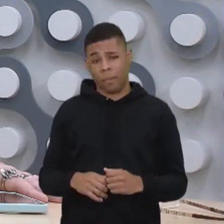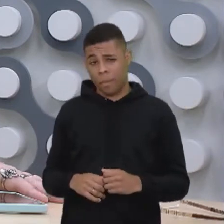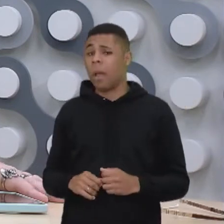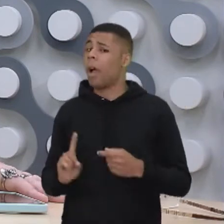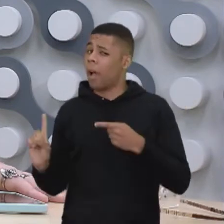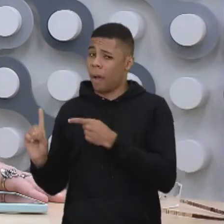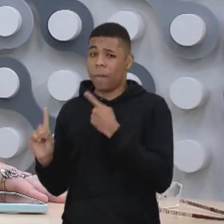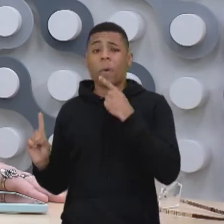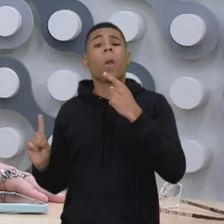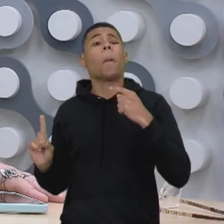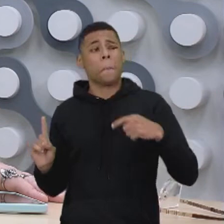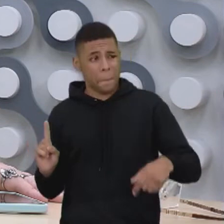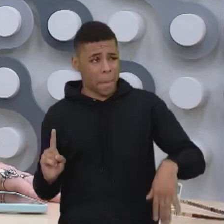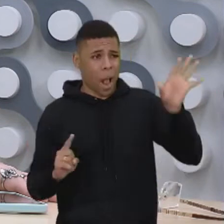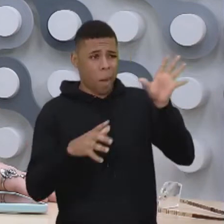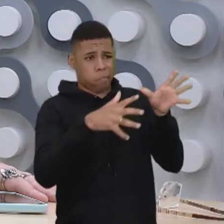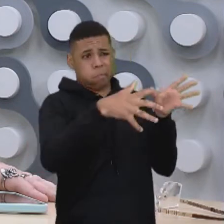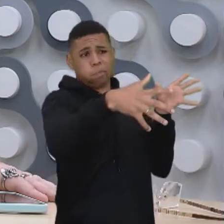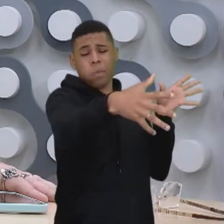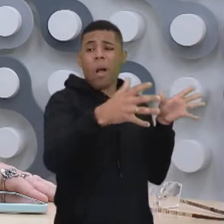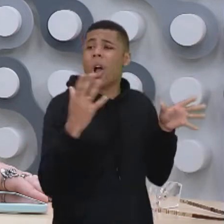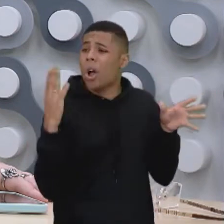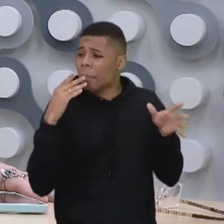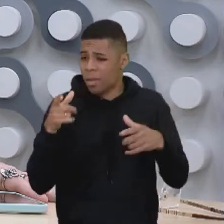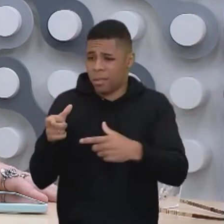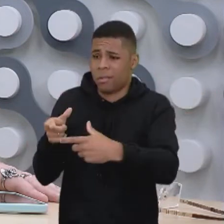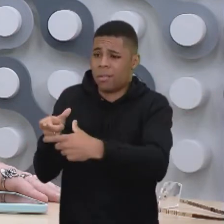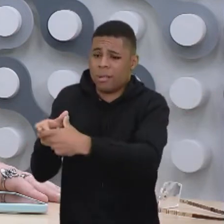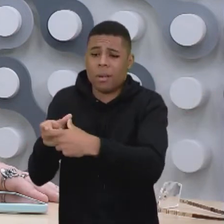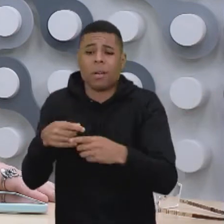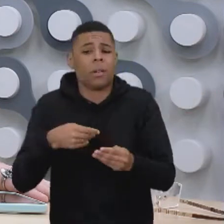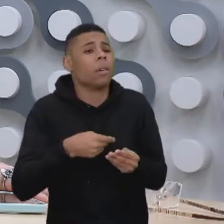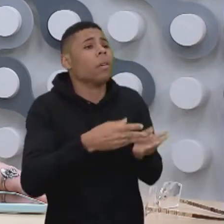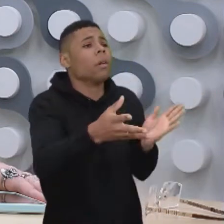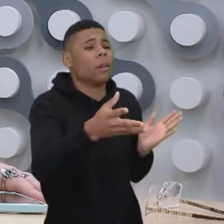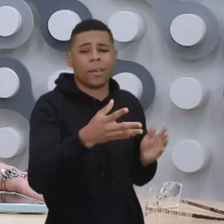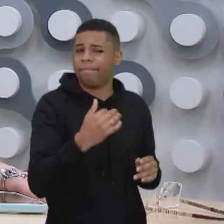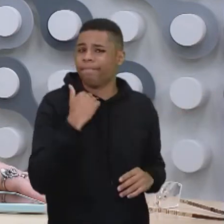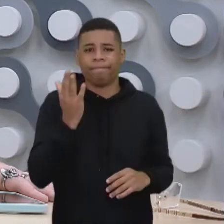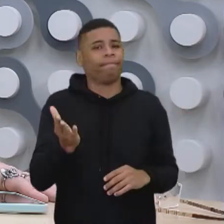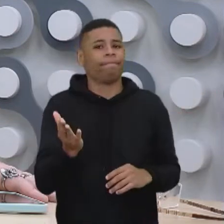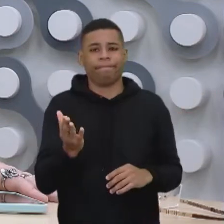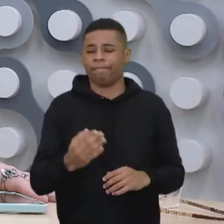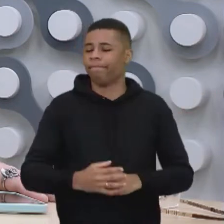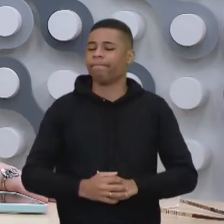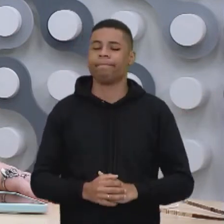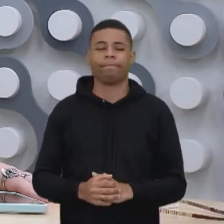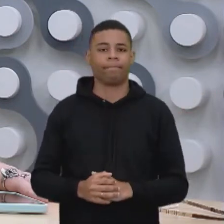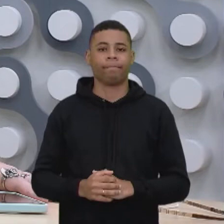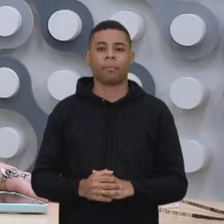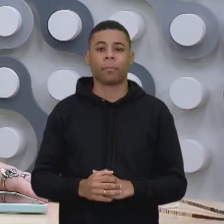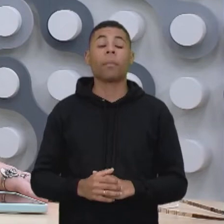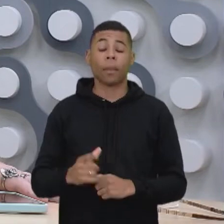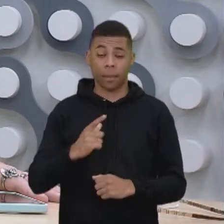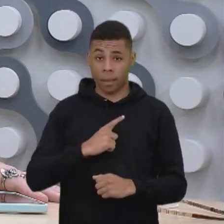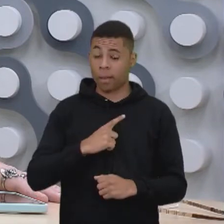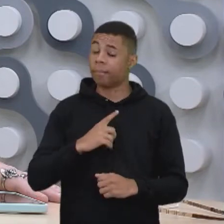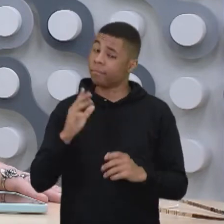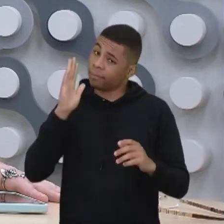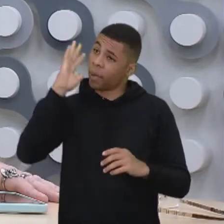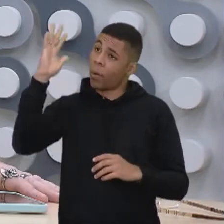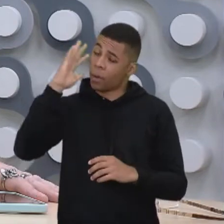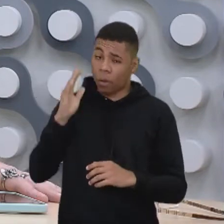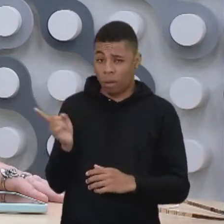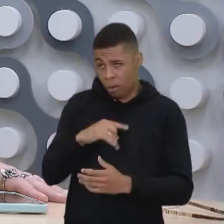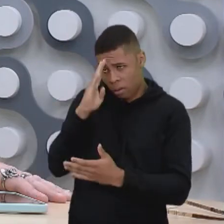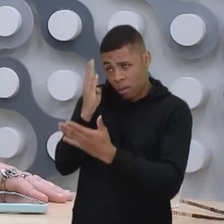de população e falta de alimento para boa parte dessa população. E aí nós temos as principais teorias demográficas